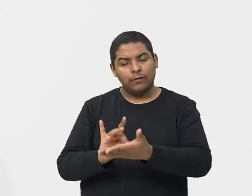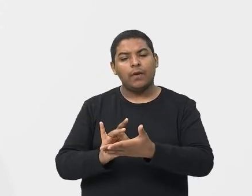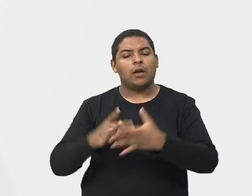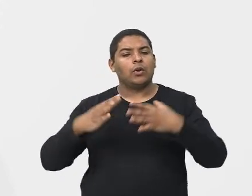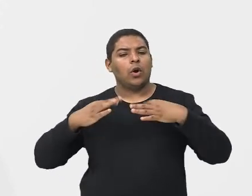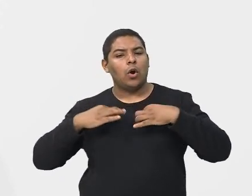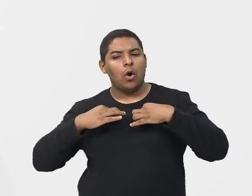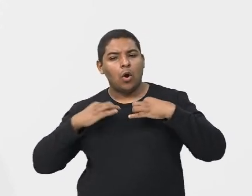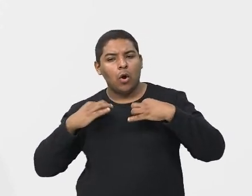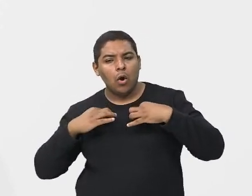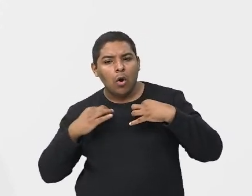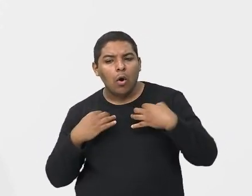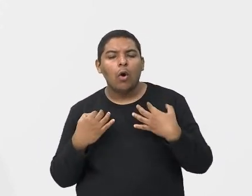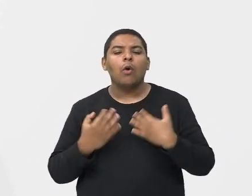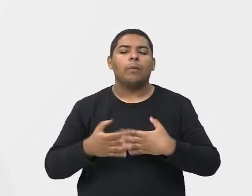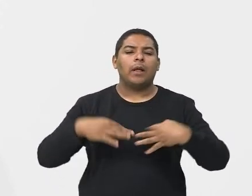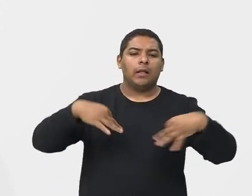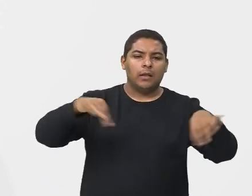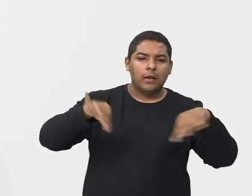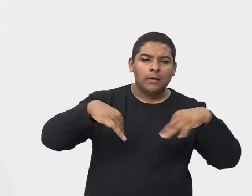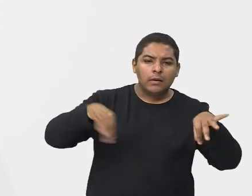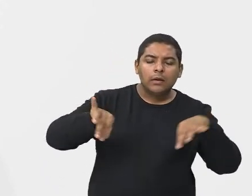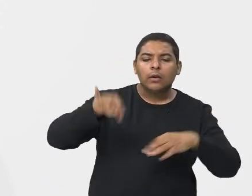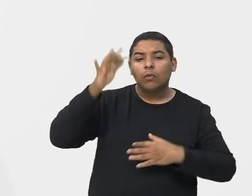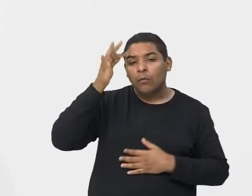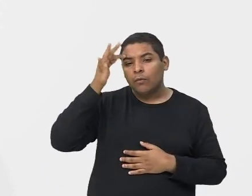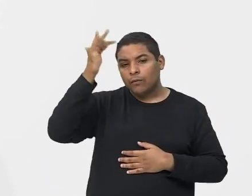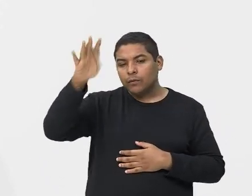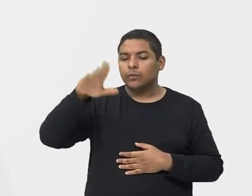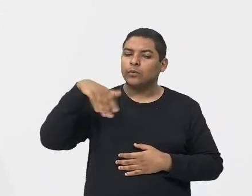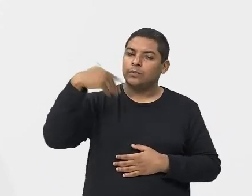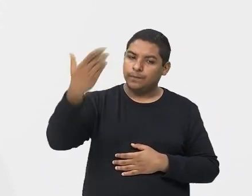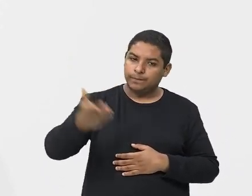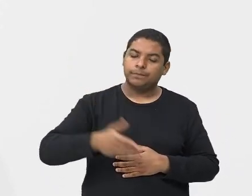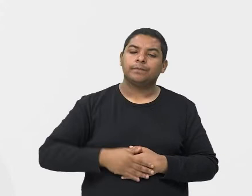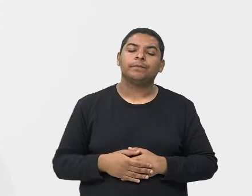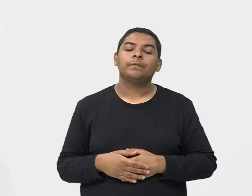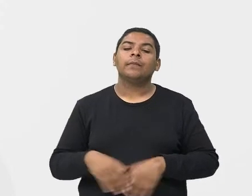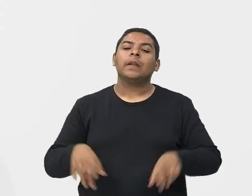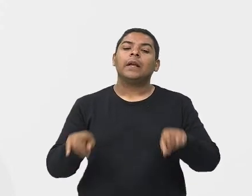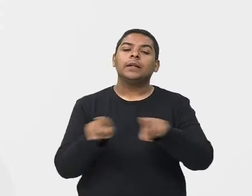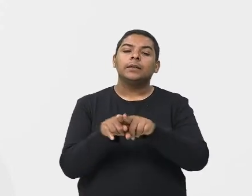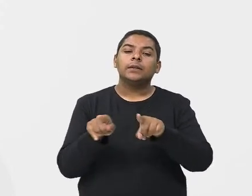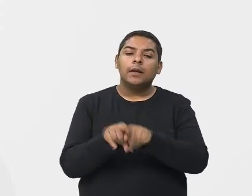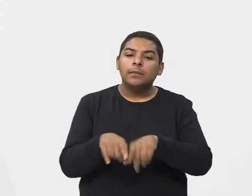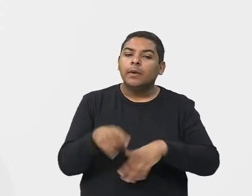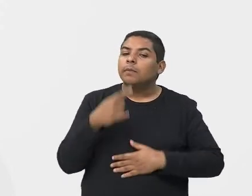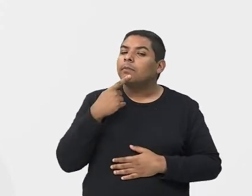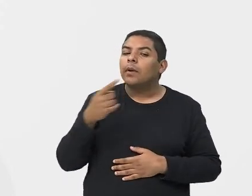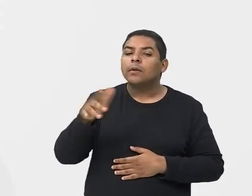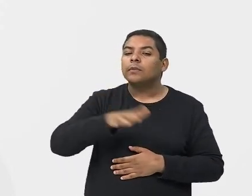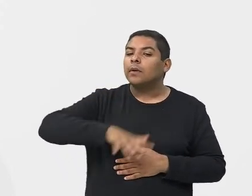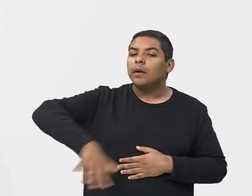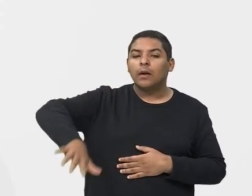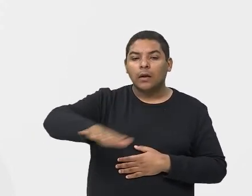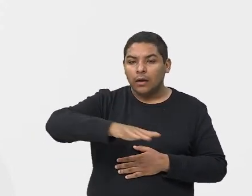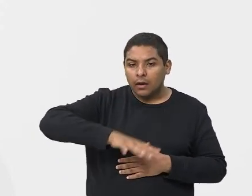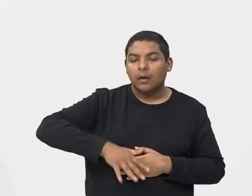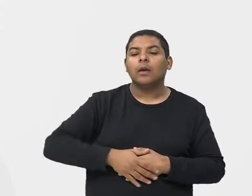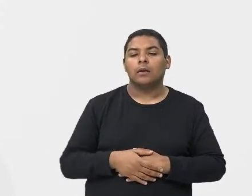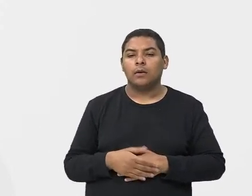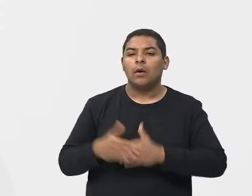roupas futuramente, tá? E a gente observa também que vai estar situada próximo aos portos, para ter